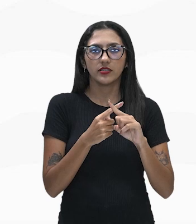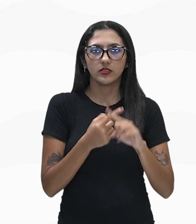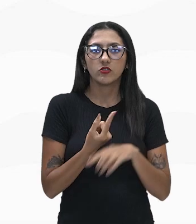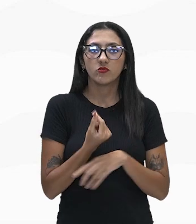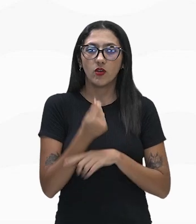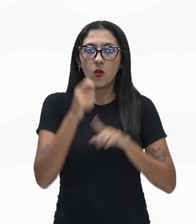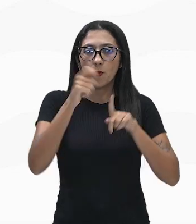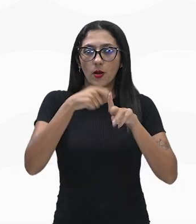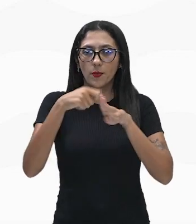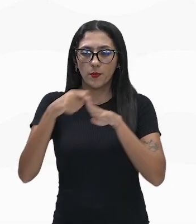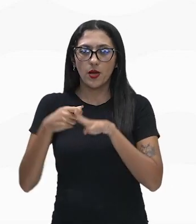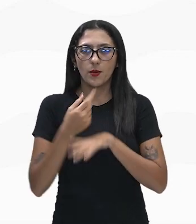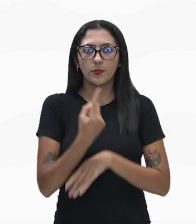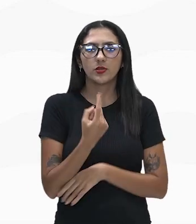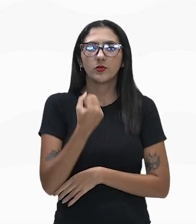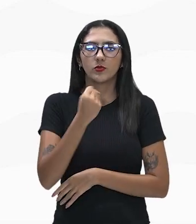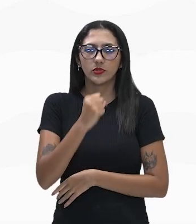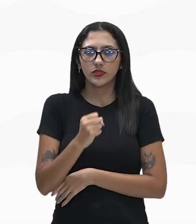1.825,73,